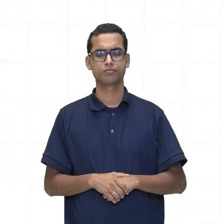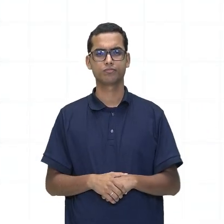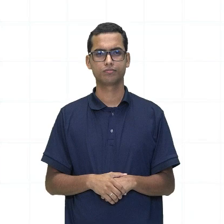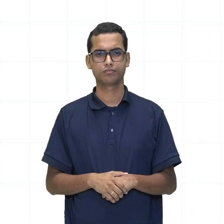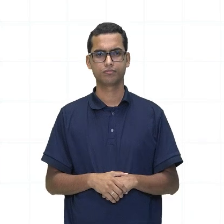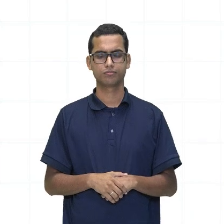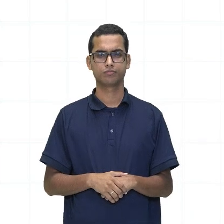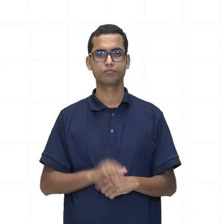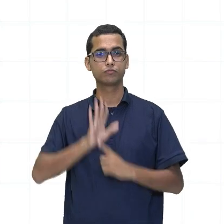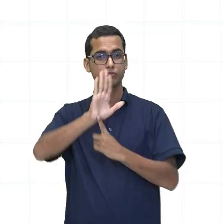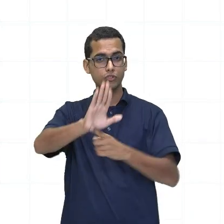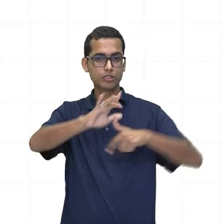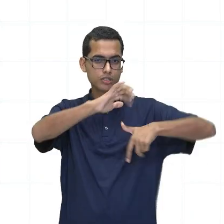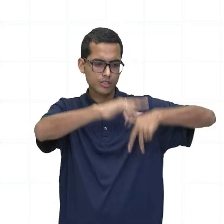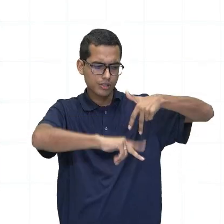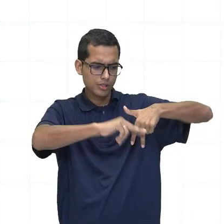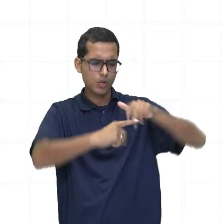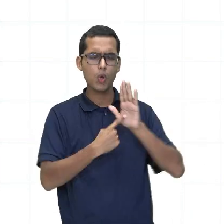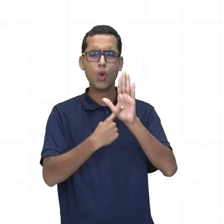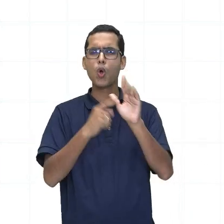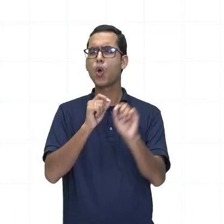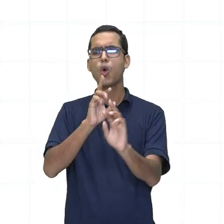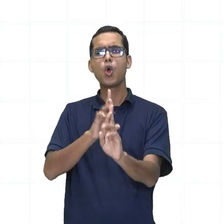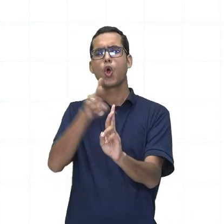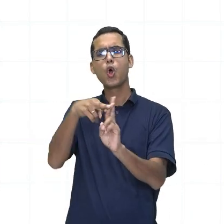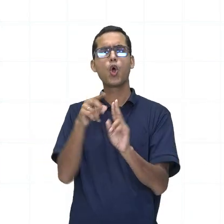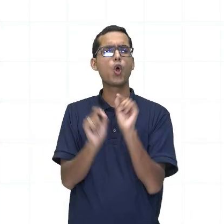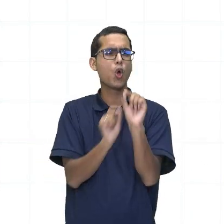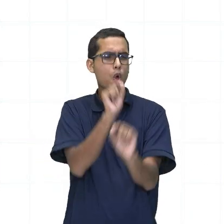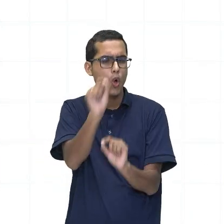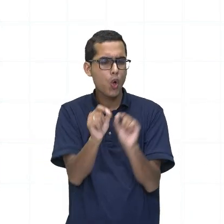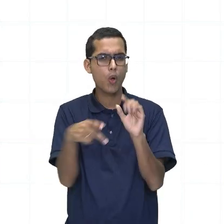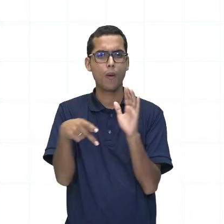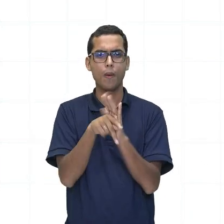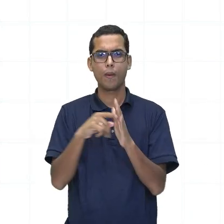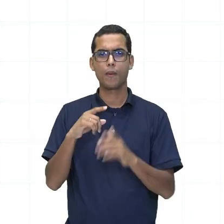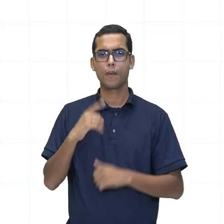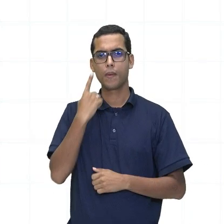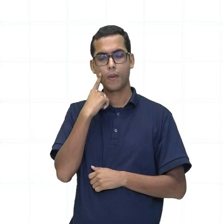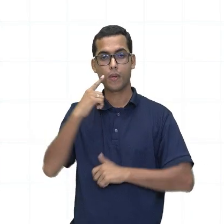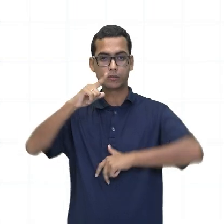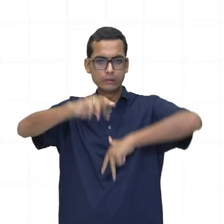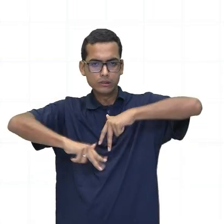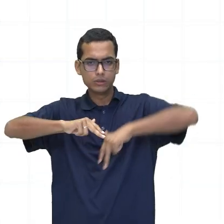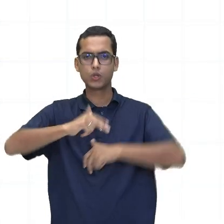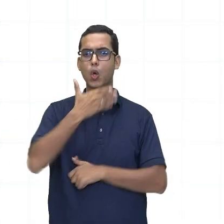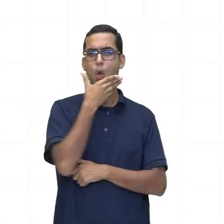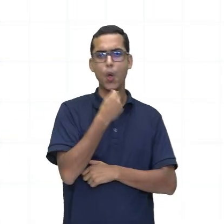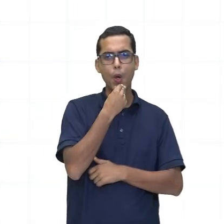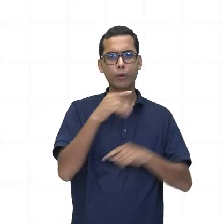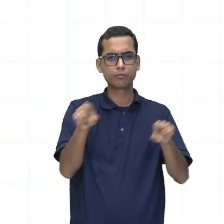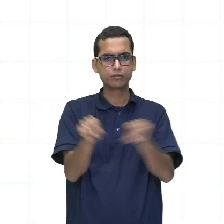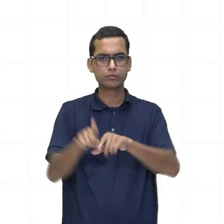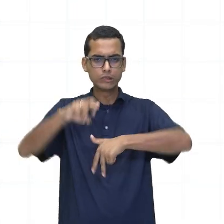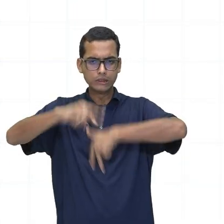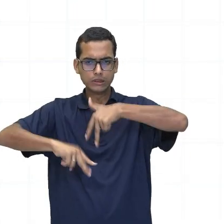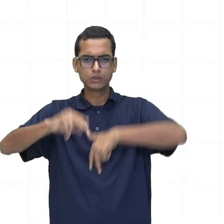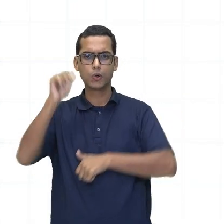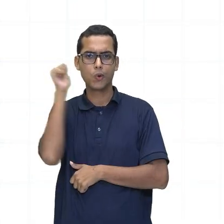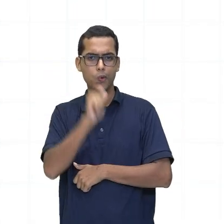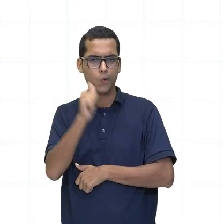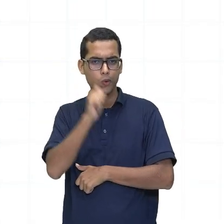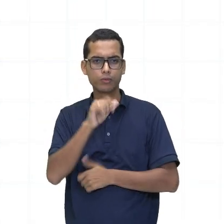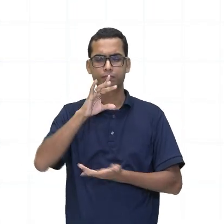gêneros, né? Quando eu falo gêneros aqui, eu estou me referindo ao quê? Masculino e feminino. Os adjetivos